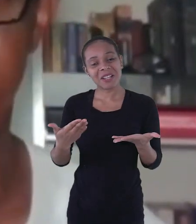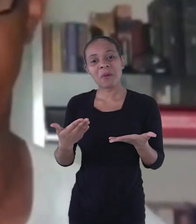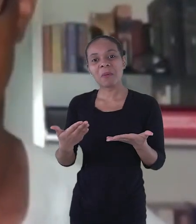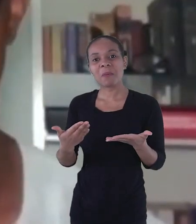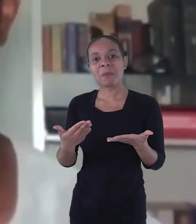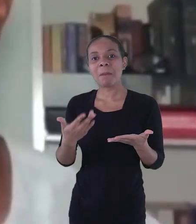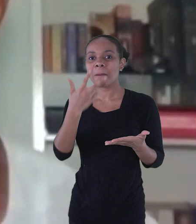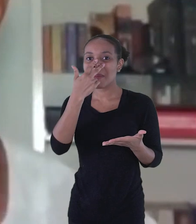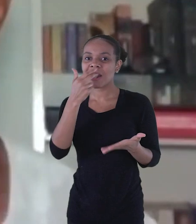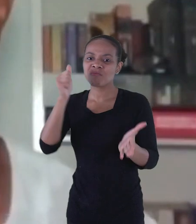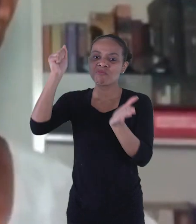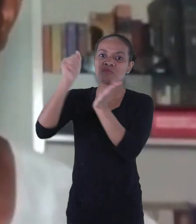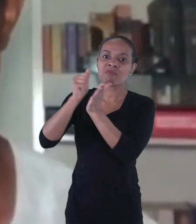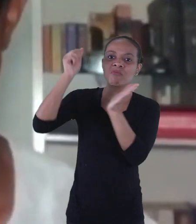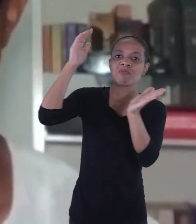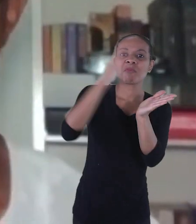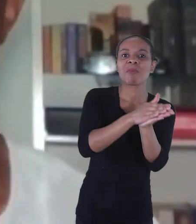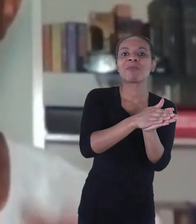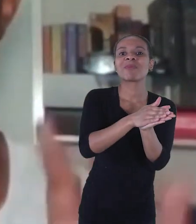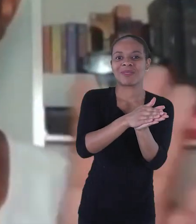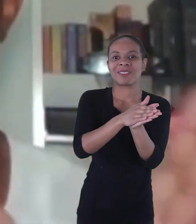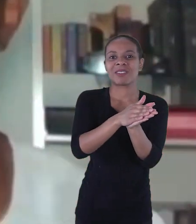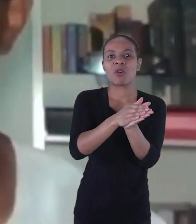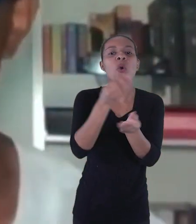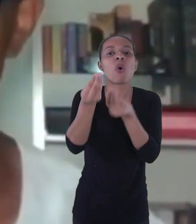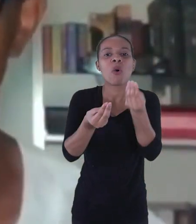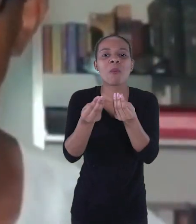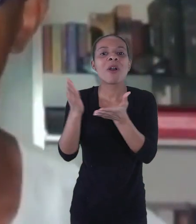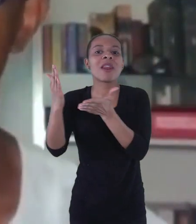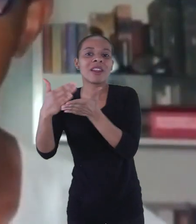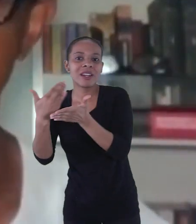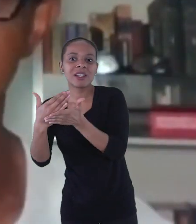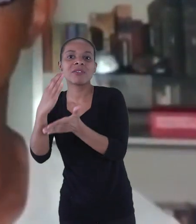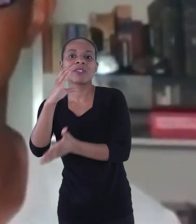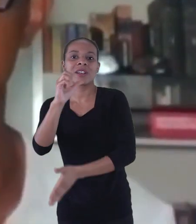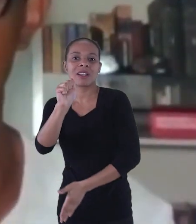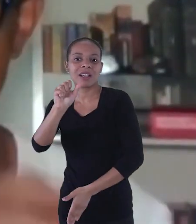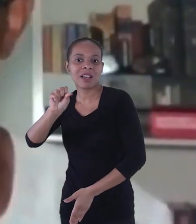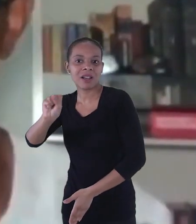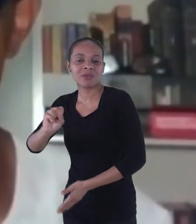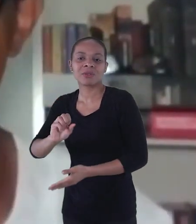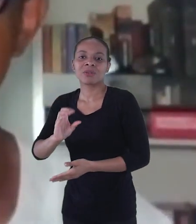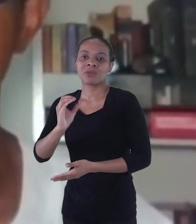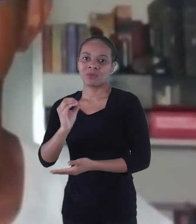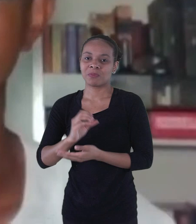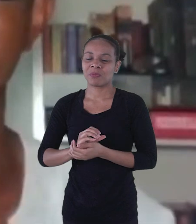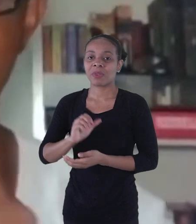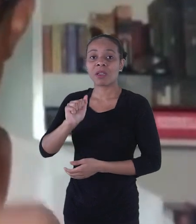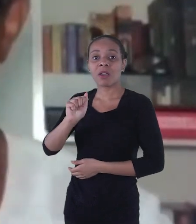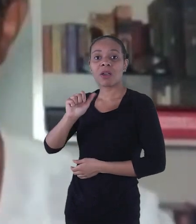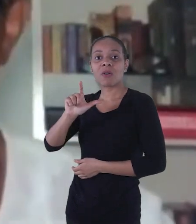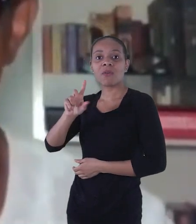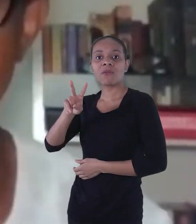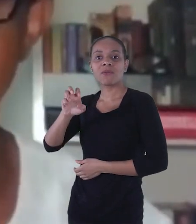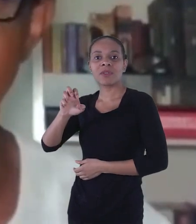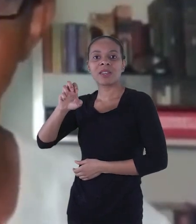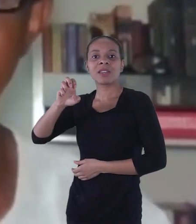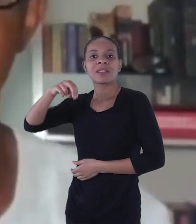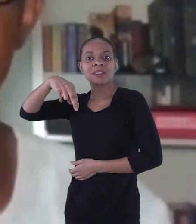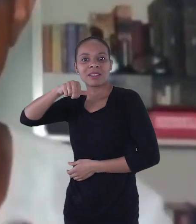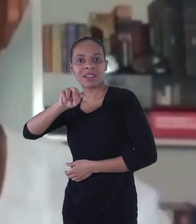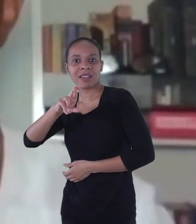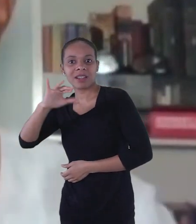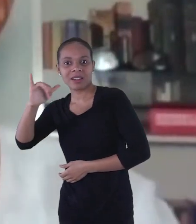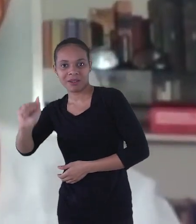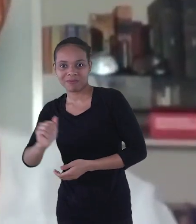o troco através do caso de alvenaria. Tá? Vocês estão pensando o quê? Eu sou a criolinha, mas sou danada.